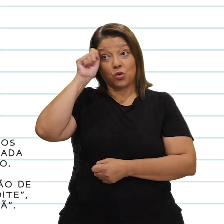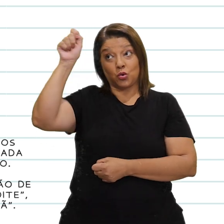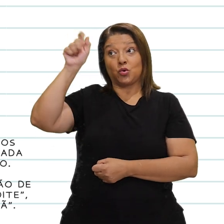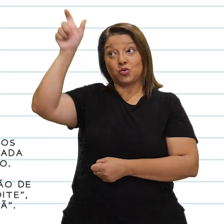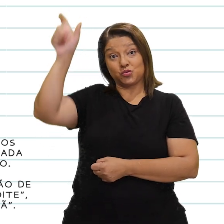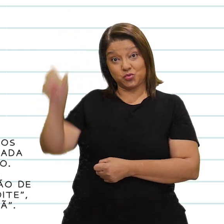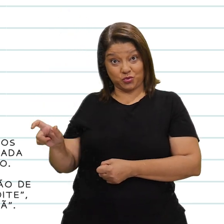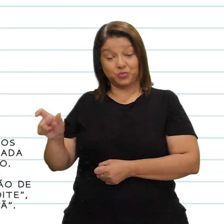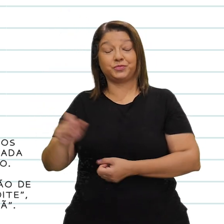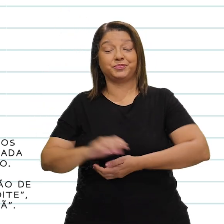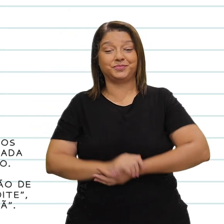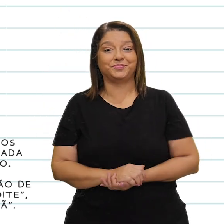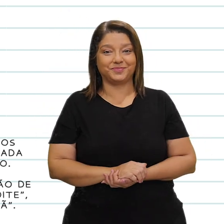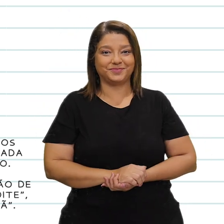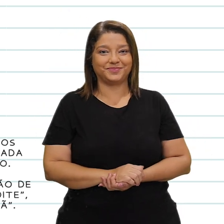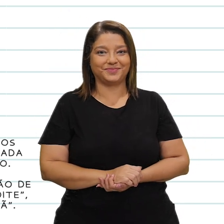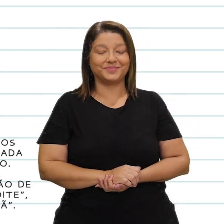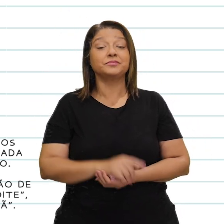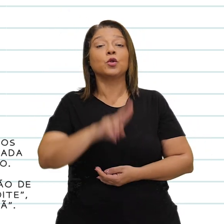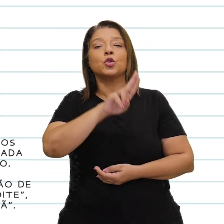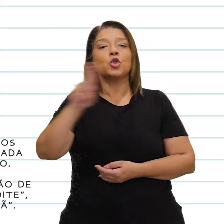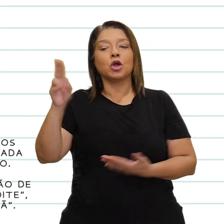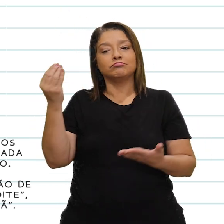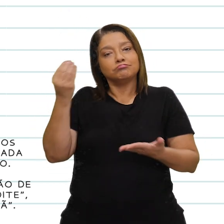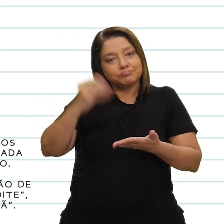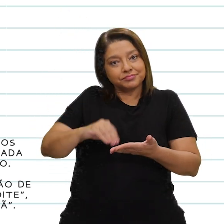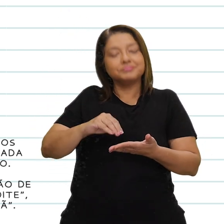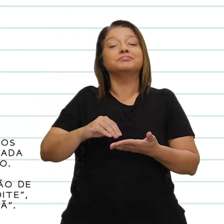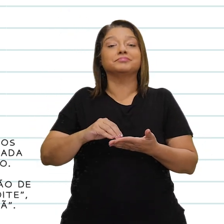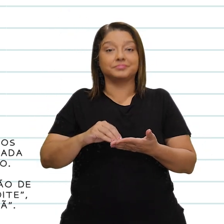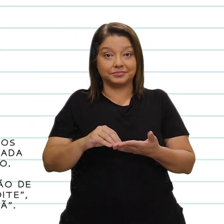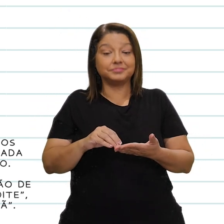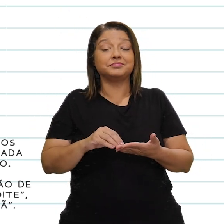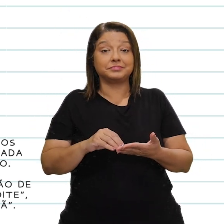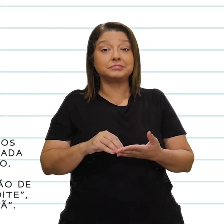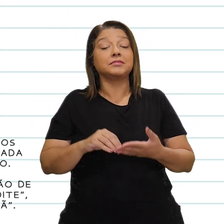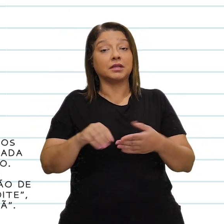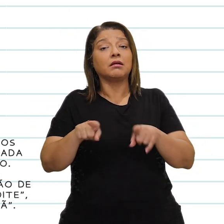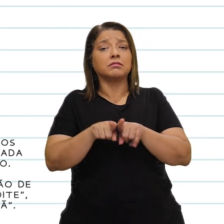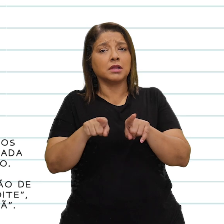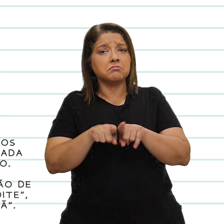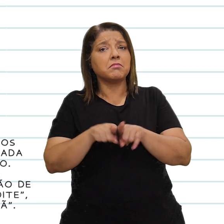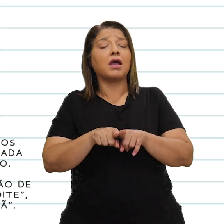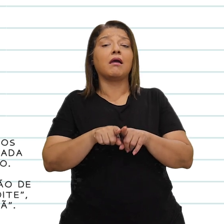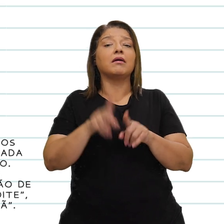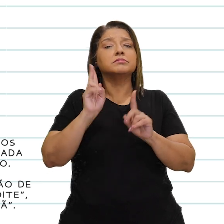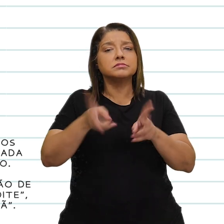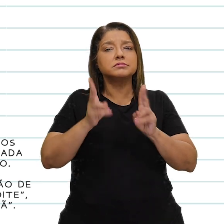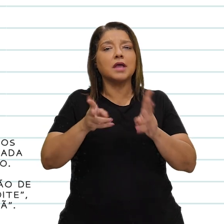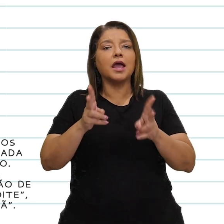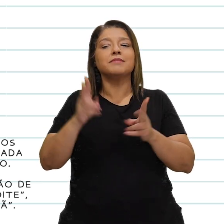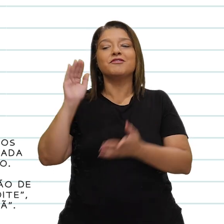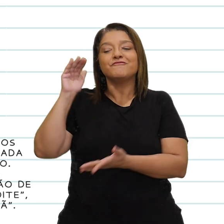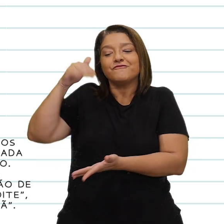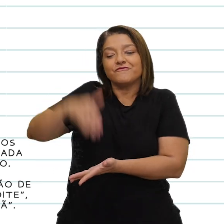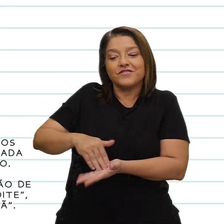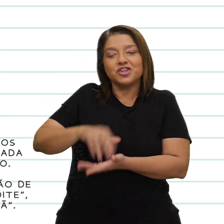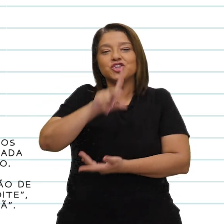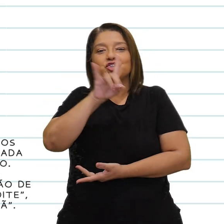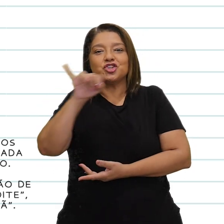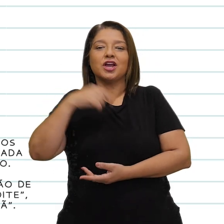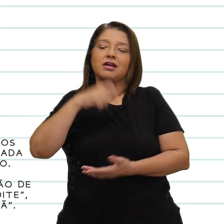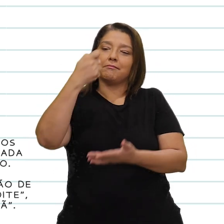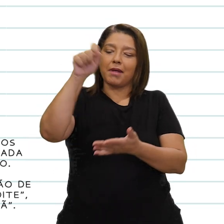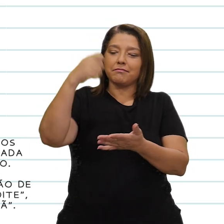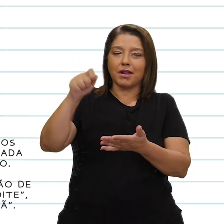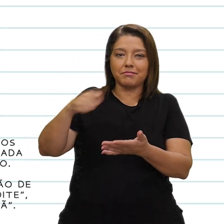ou autora. A assinatura nos diários são geralmente no fim de cada dia. No